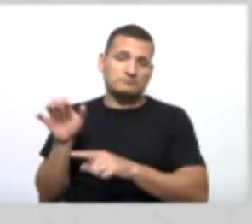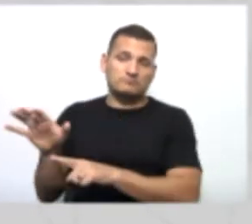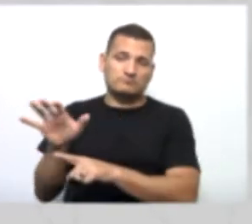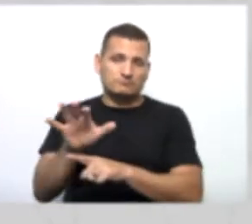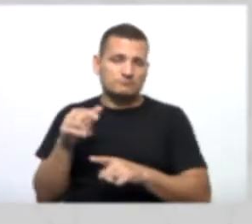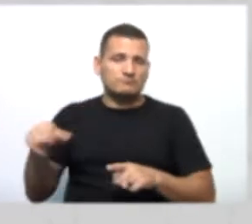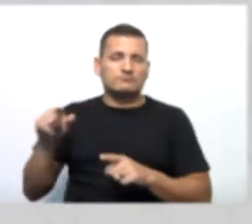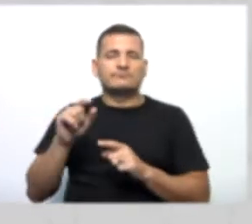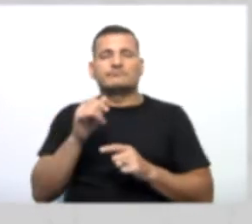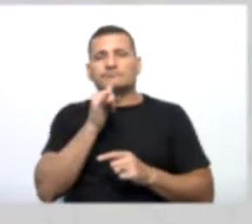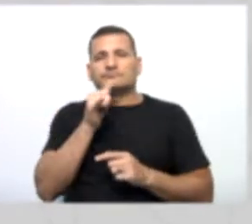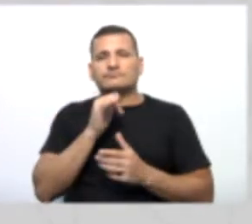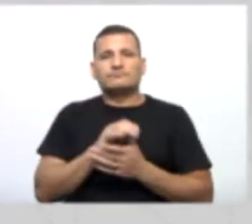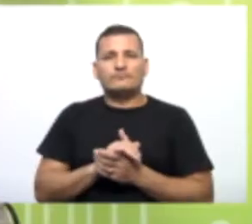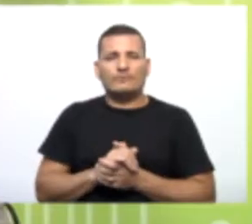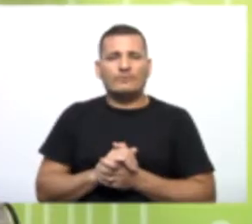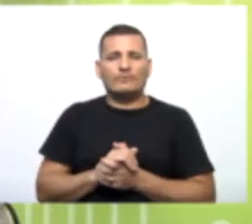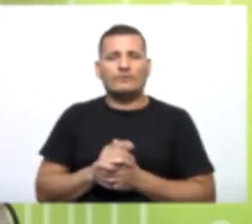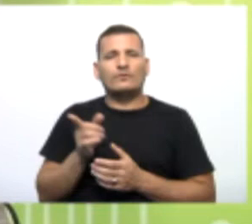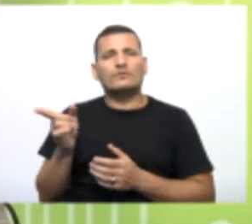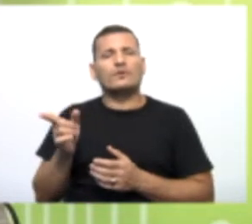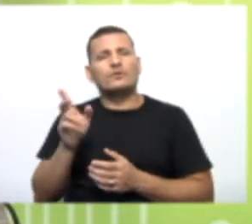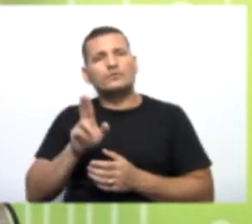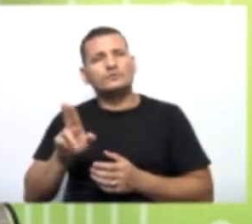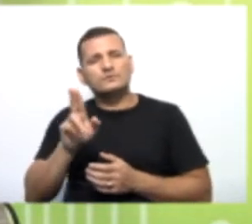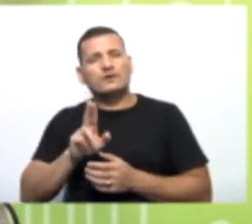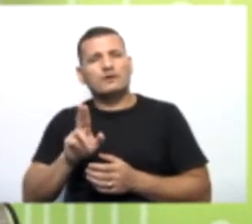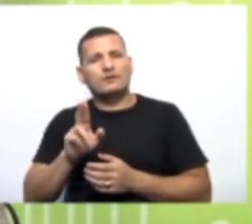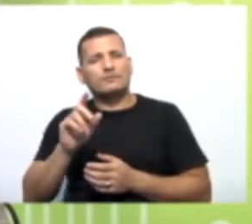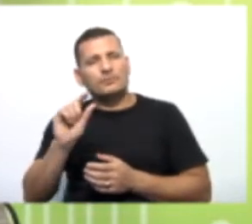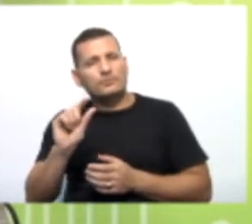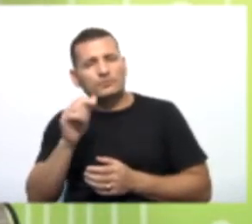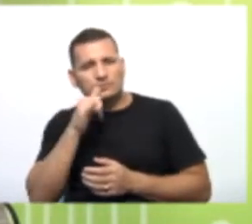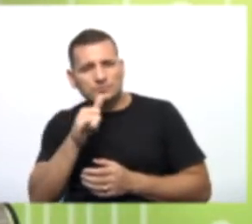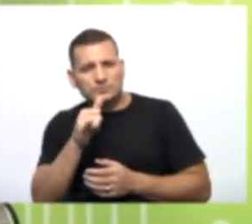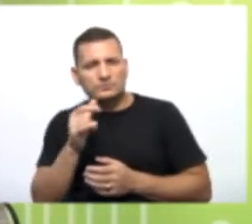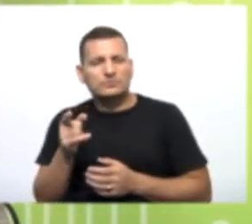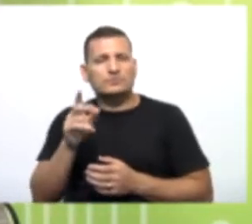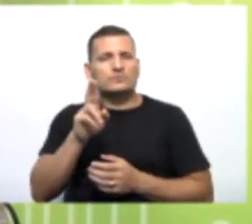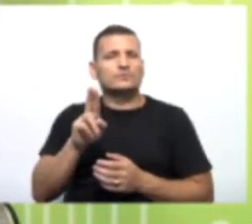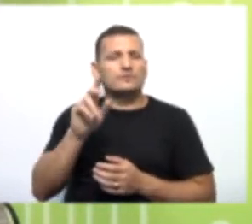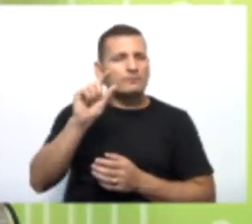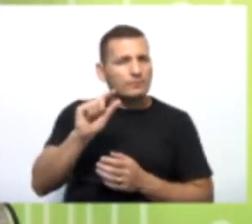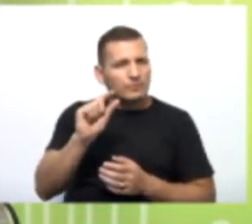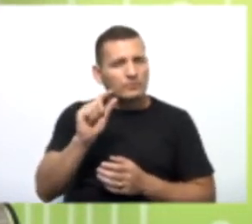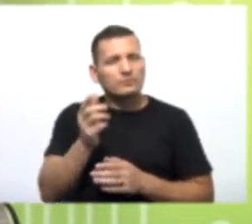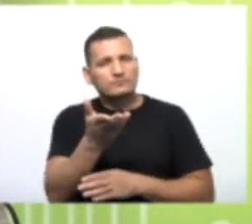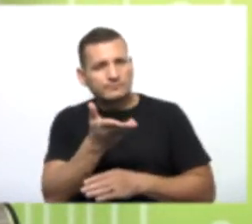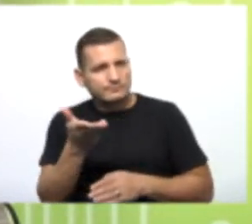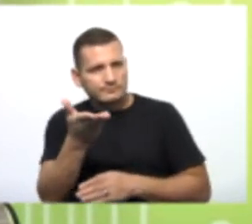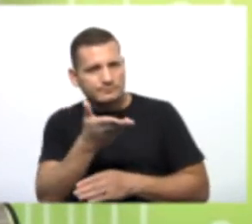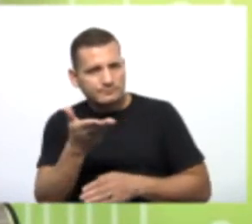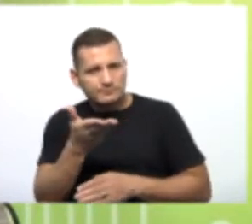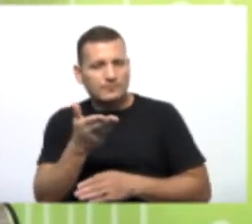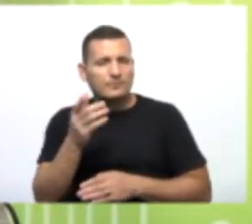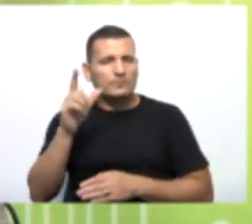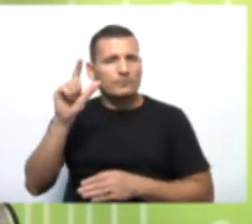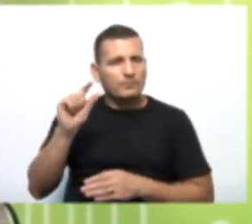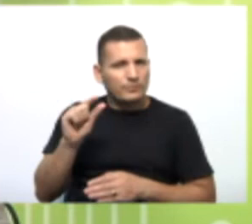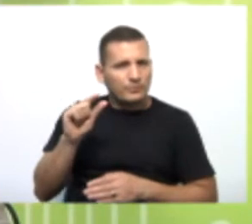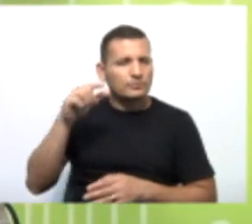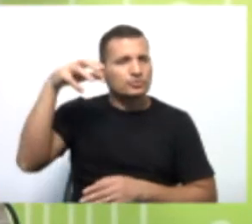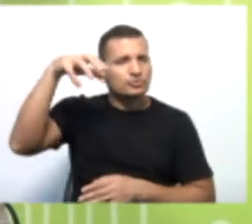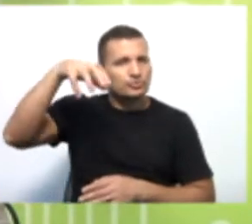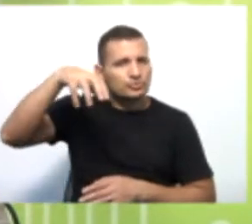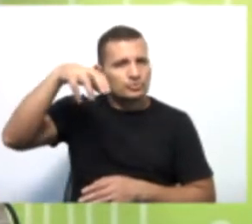consumidor quando ela diz: use menos energia na sua casa, use menos o micro-ondas, use menos o chuveiro elétrico, tá